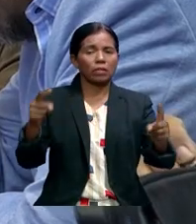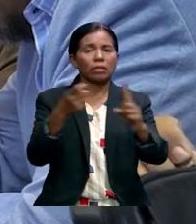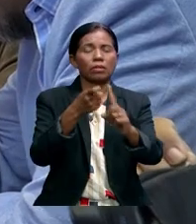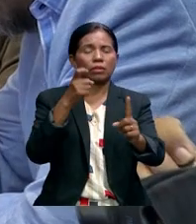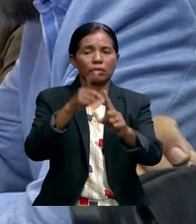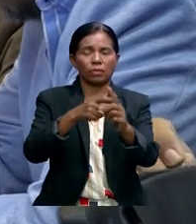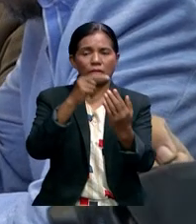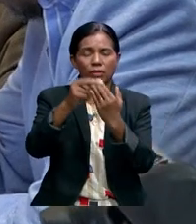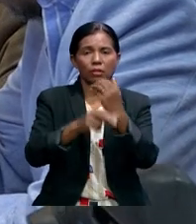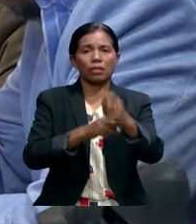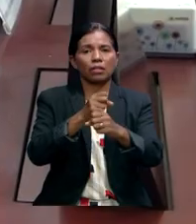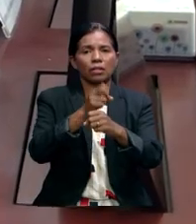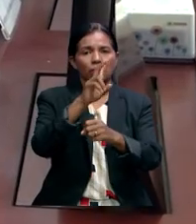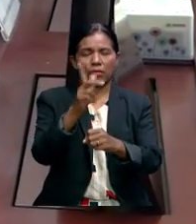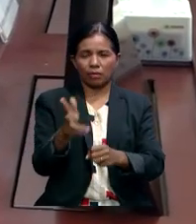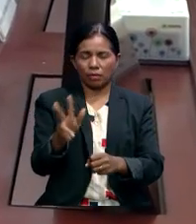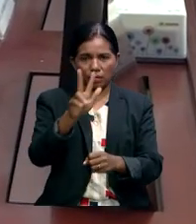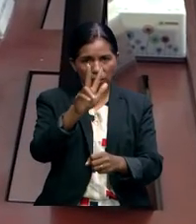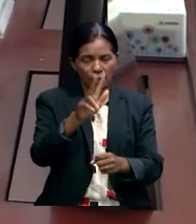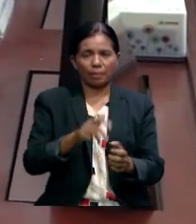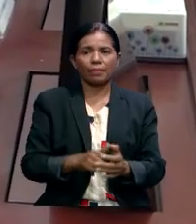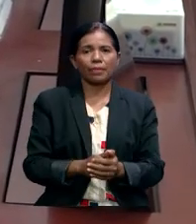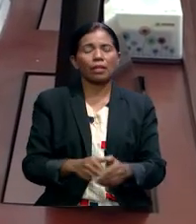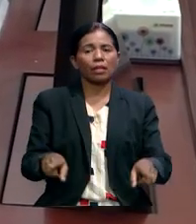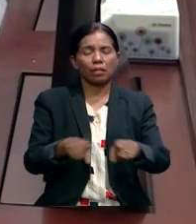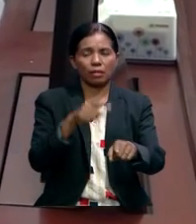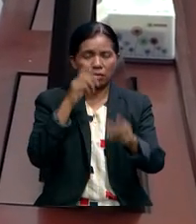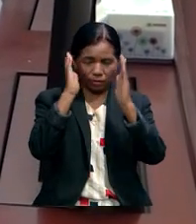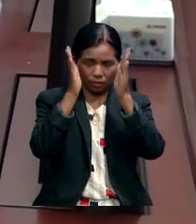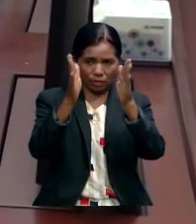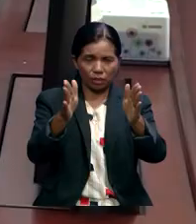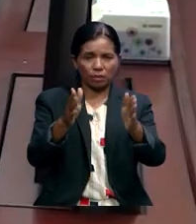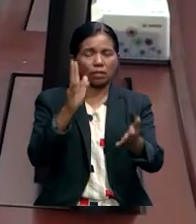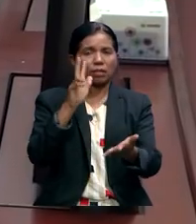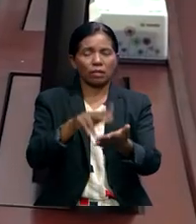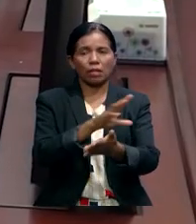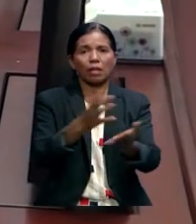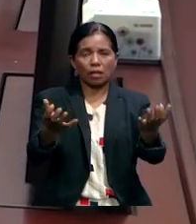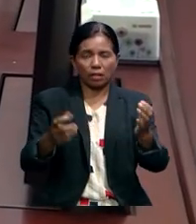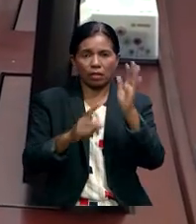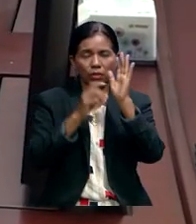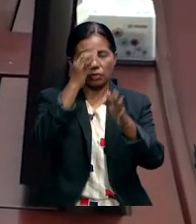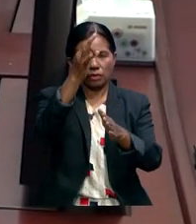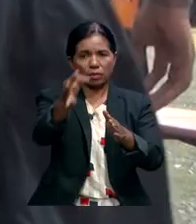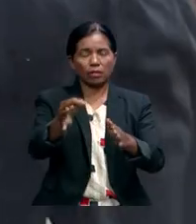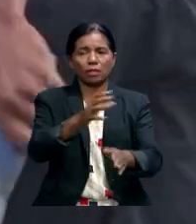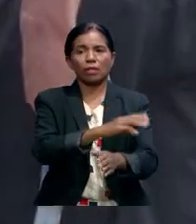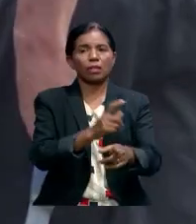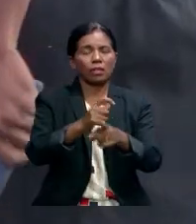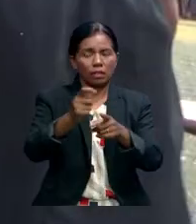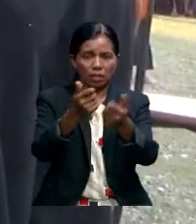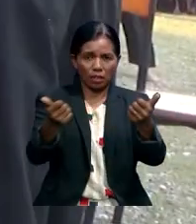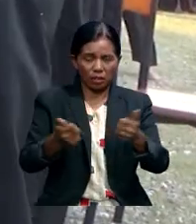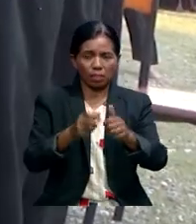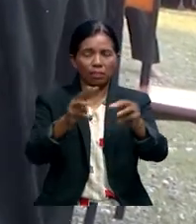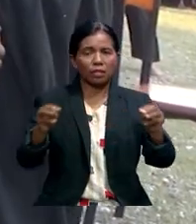fula novembro, tinang riuroron recintolo. O abordagem ida neve considerado no controlado, a cara catu ia futuro, permite prática arte marciais